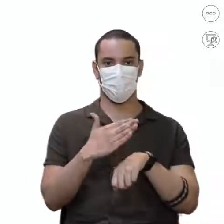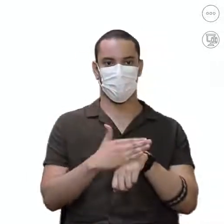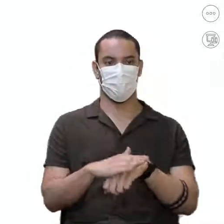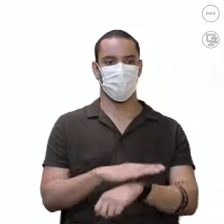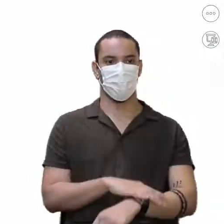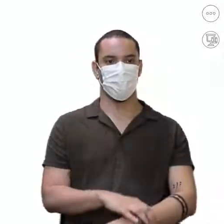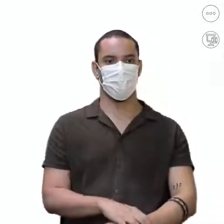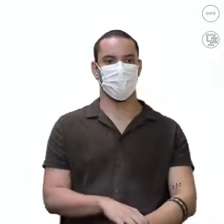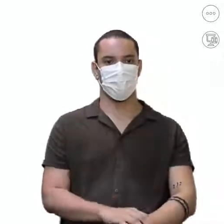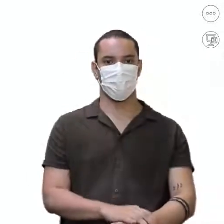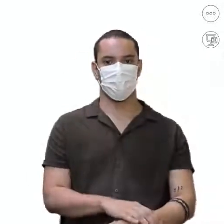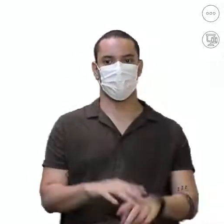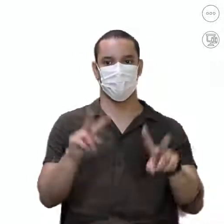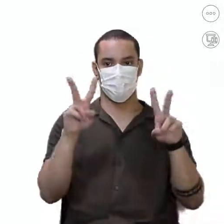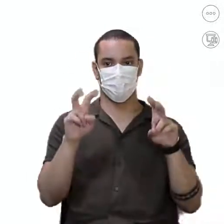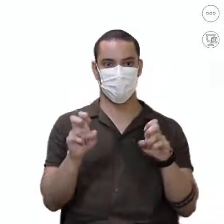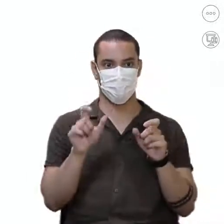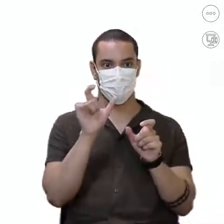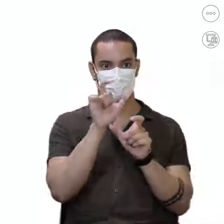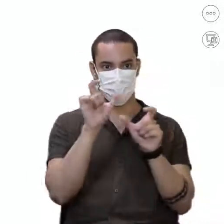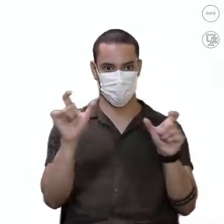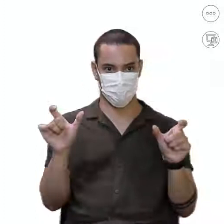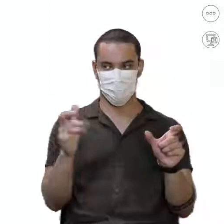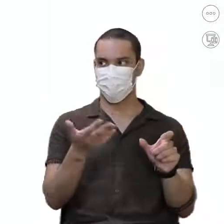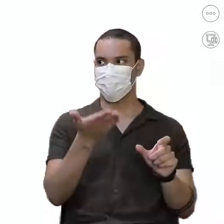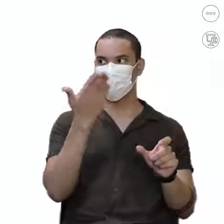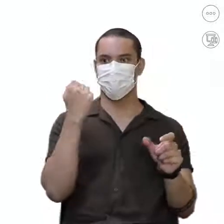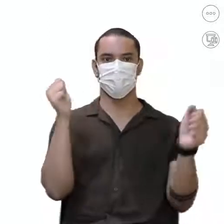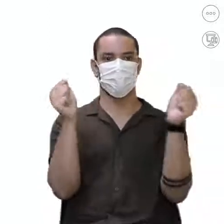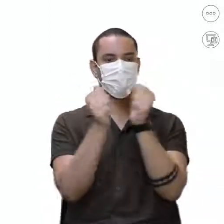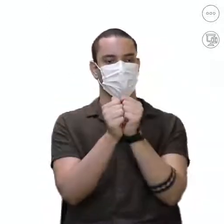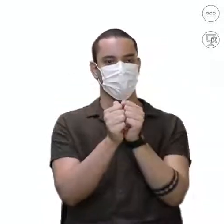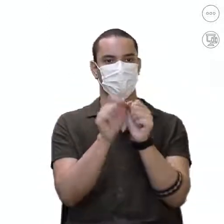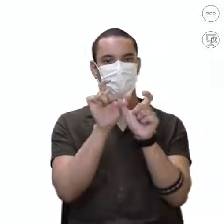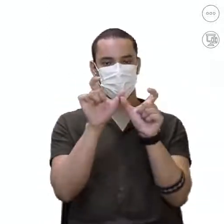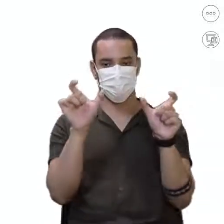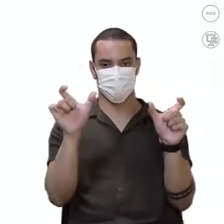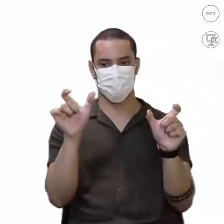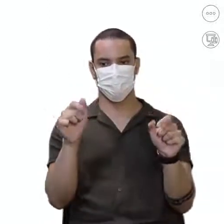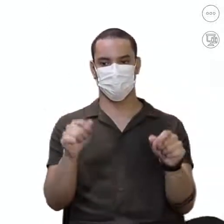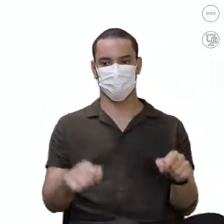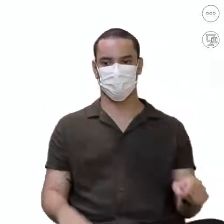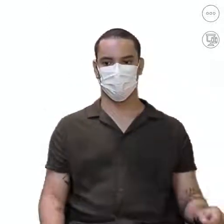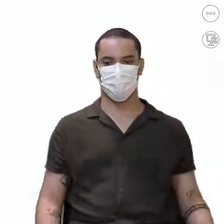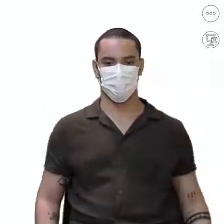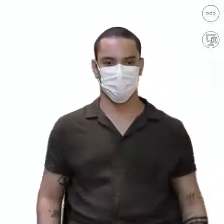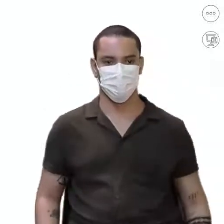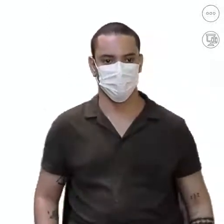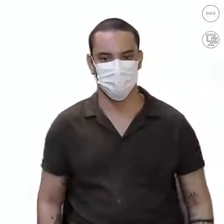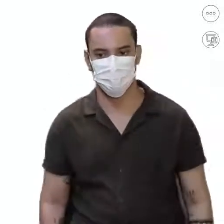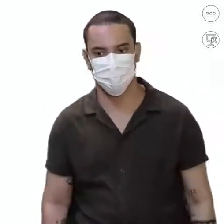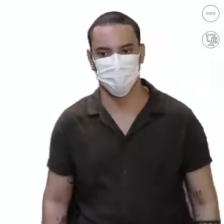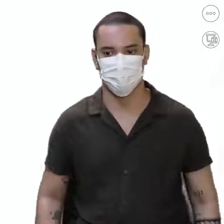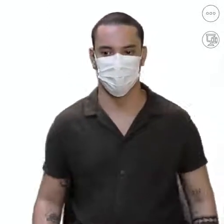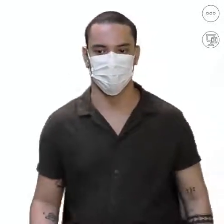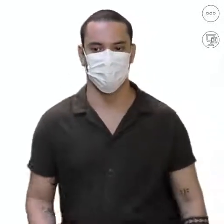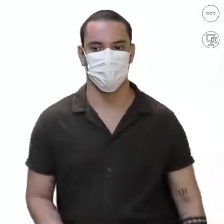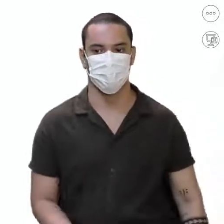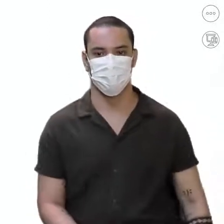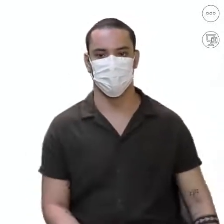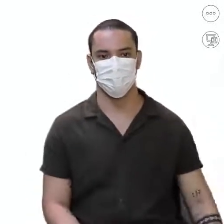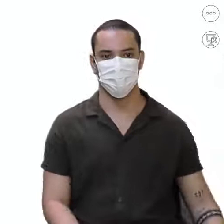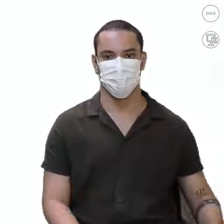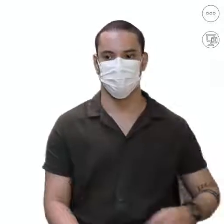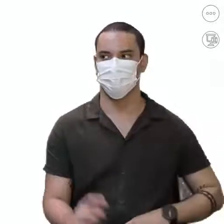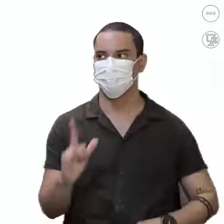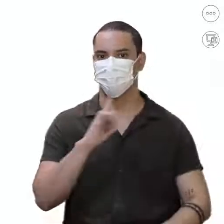um pouco sobre essas duas palavras. Precede e precede. Olha aí, letra A. Você